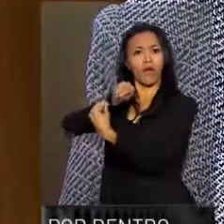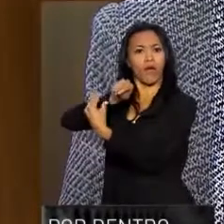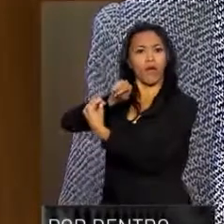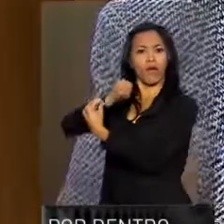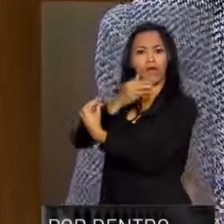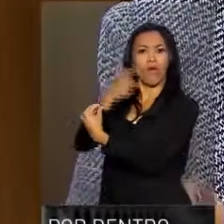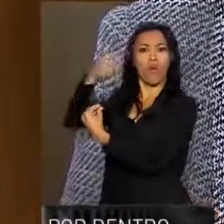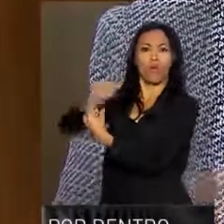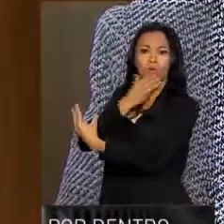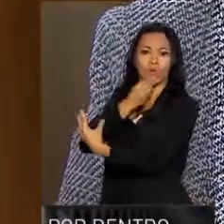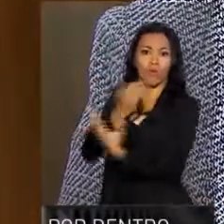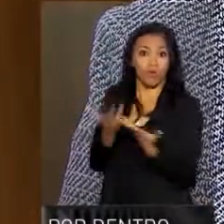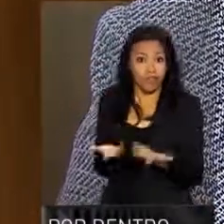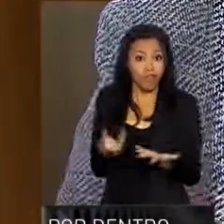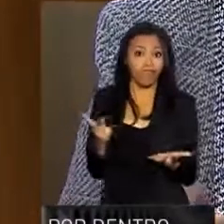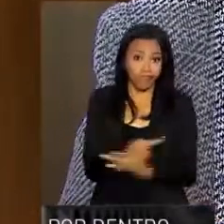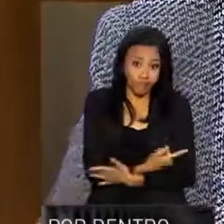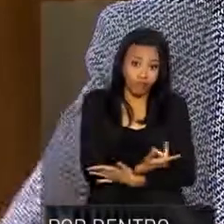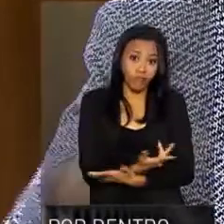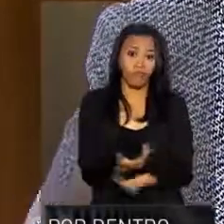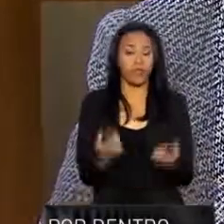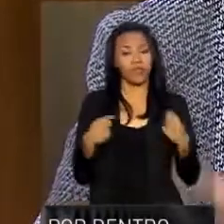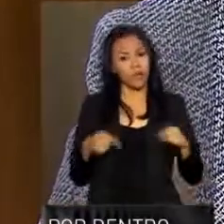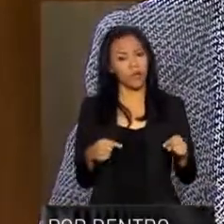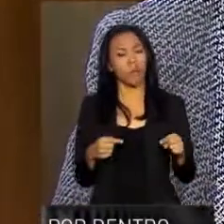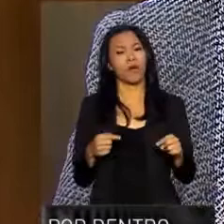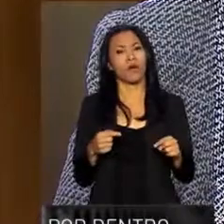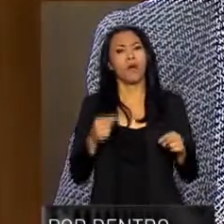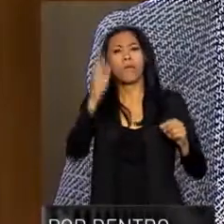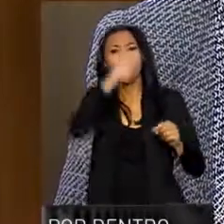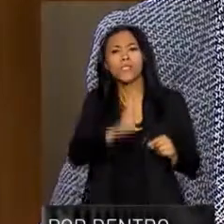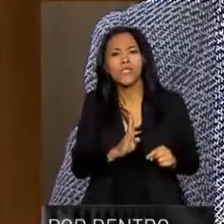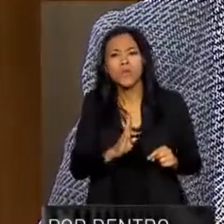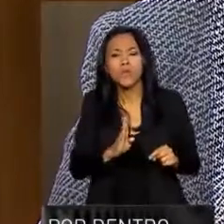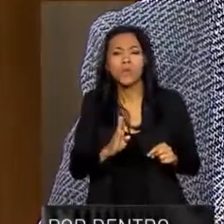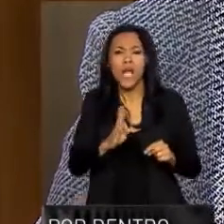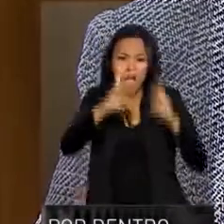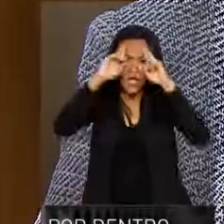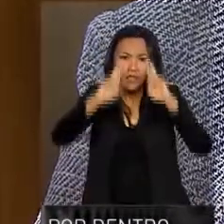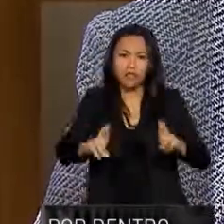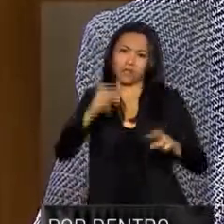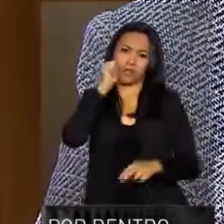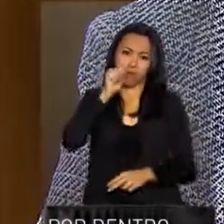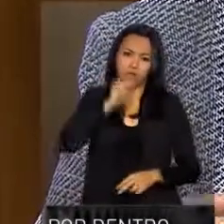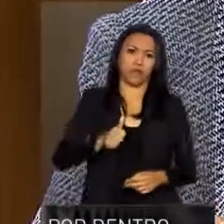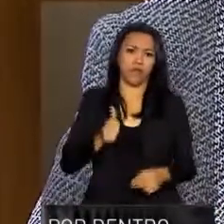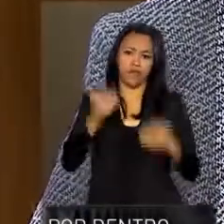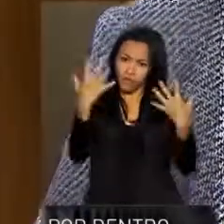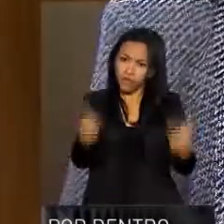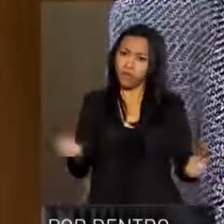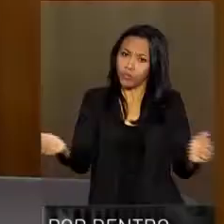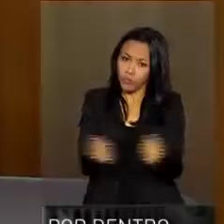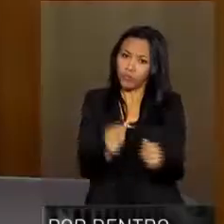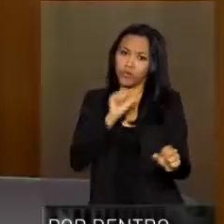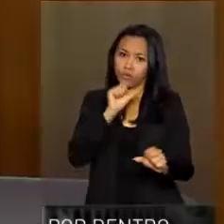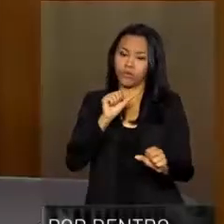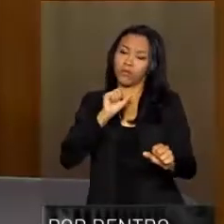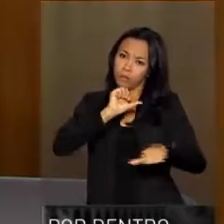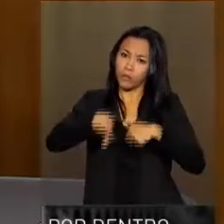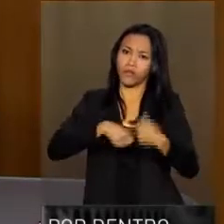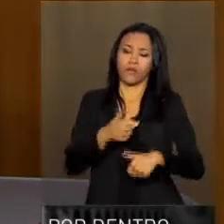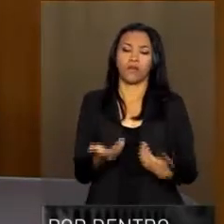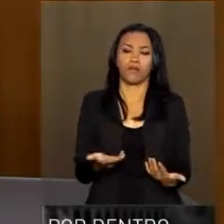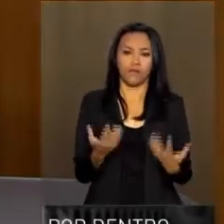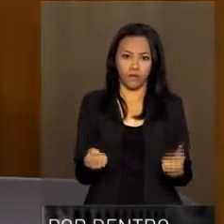brasil mulher é isso o brasil olha pra mulher brasil respeita à mulher vamos juntos fazer essa mudança e nós vamos a